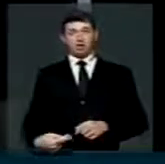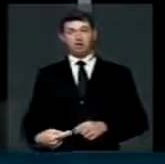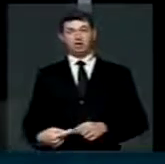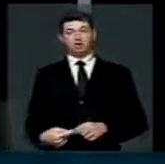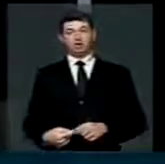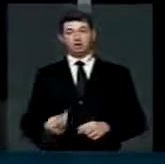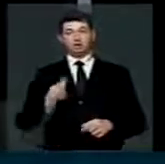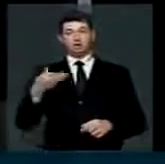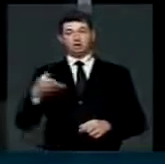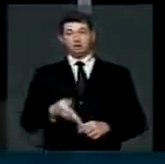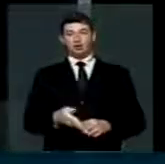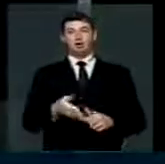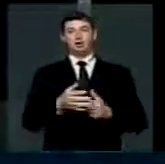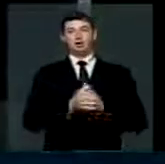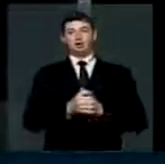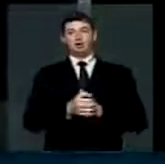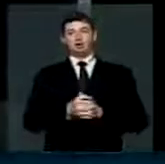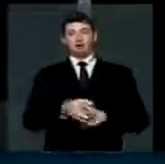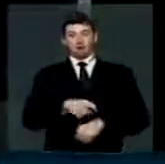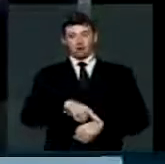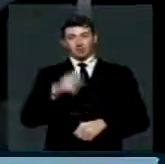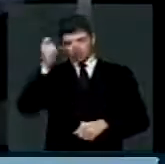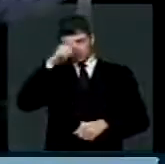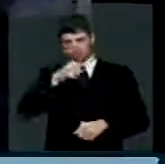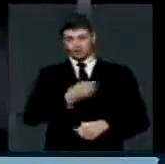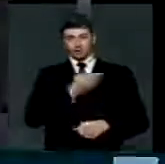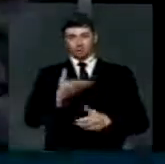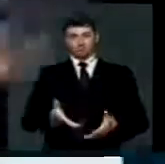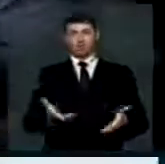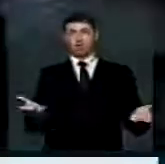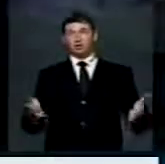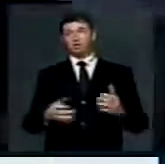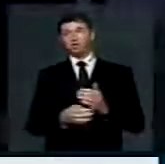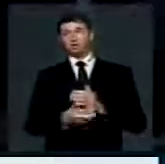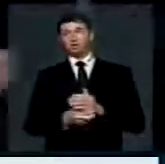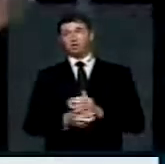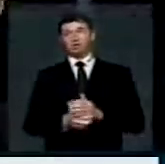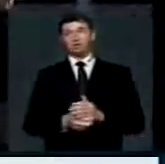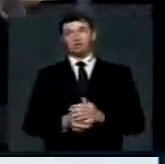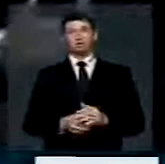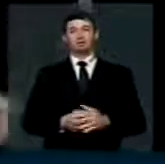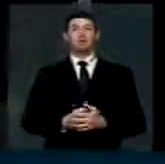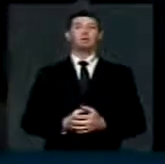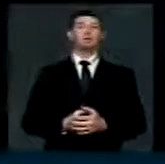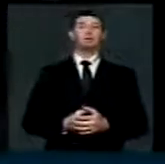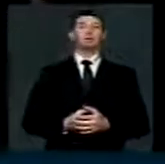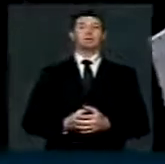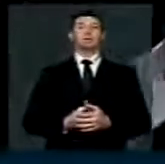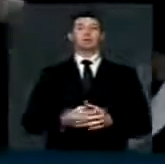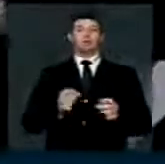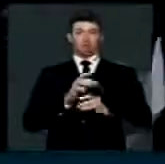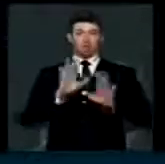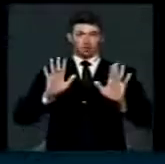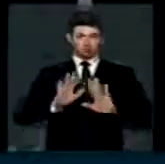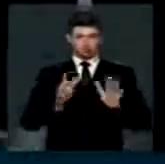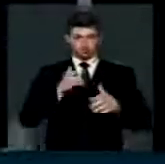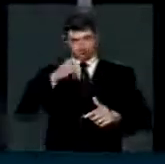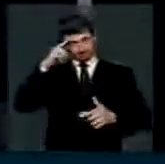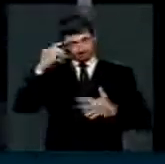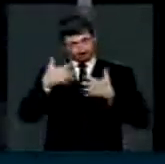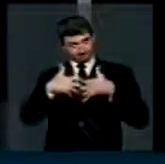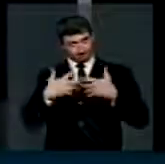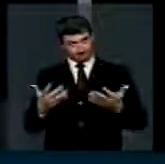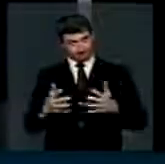está ali naquele momento difícil da sua vida. Por isso, senhor presidente, só para concluir o meu